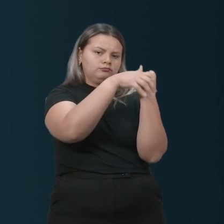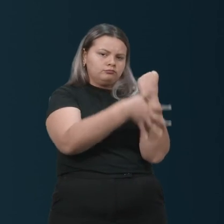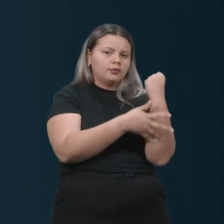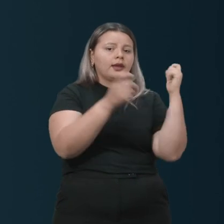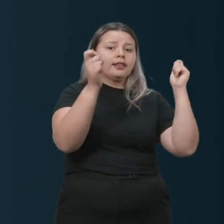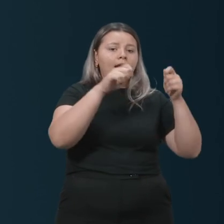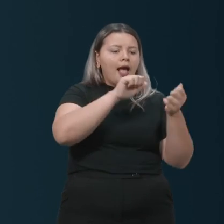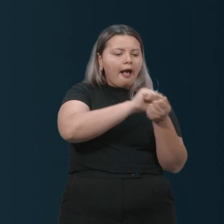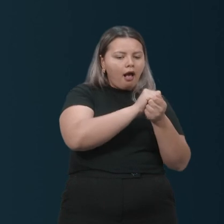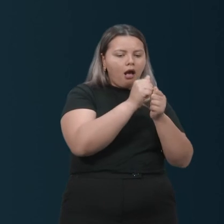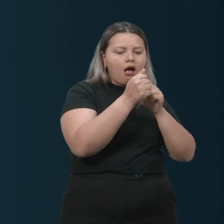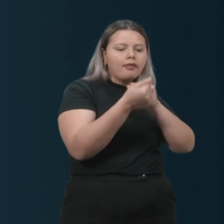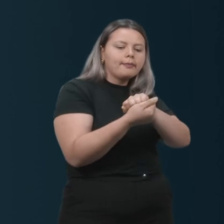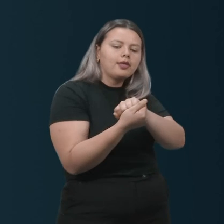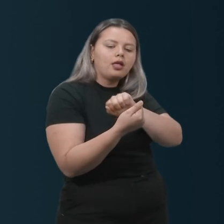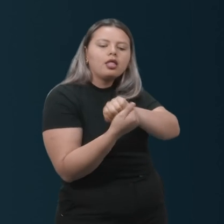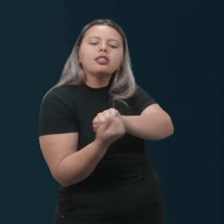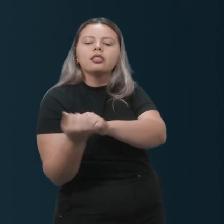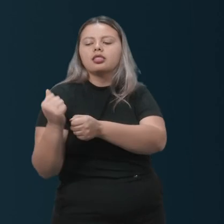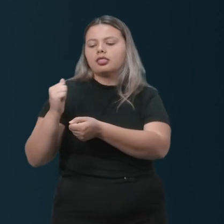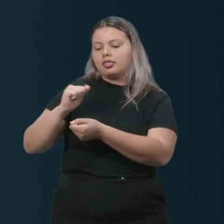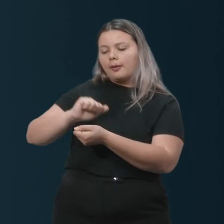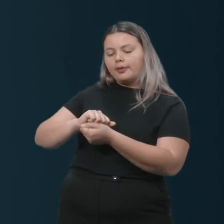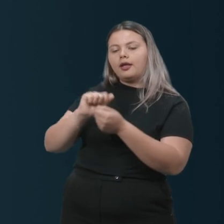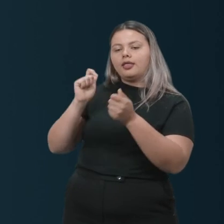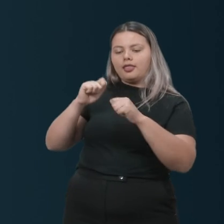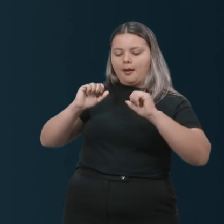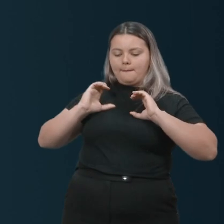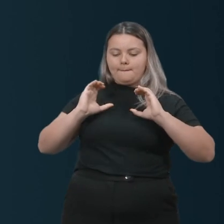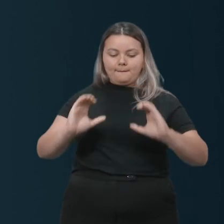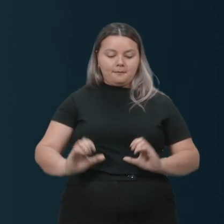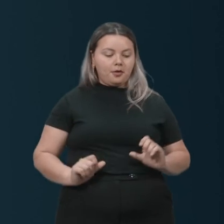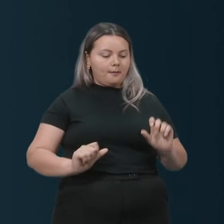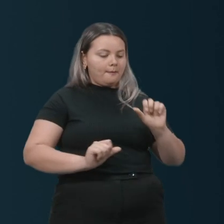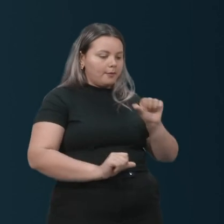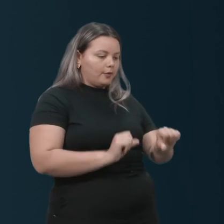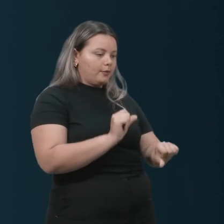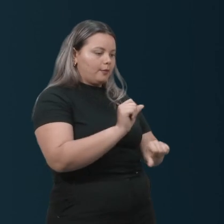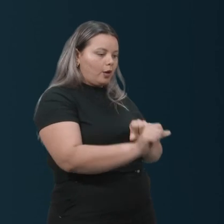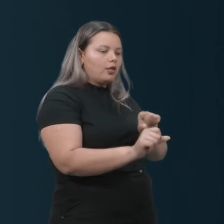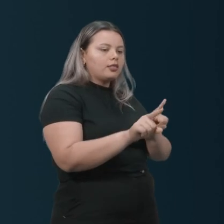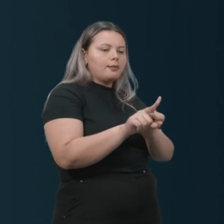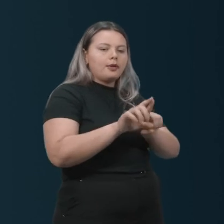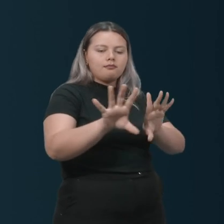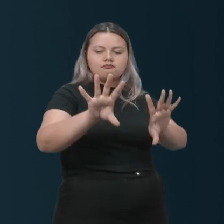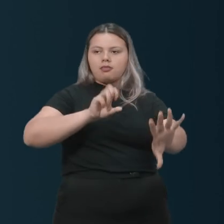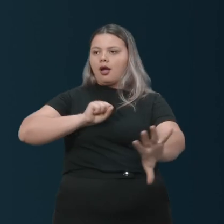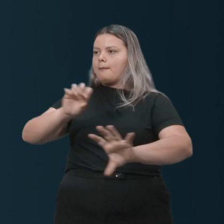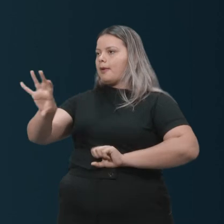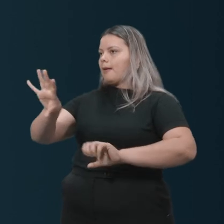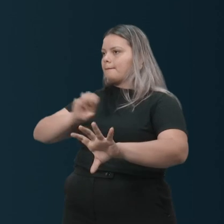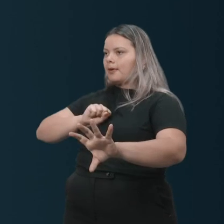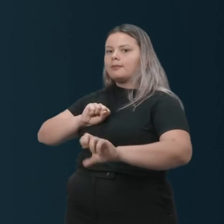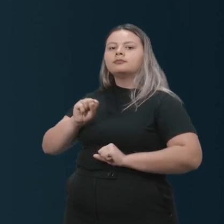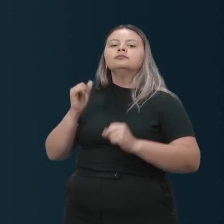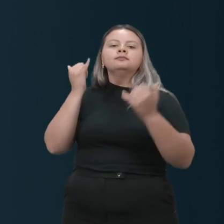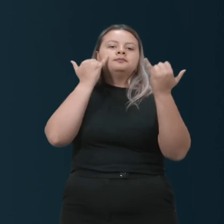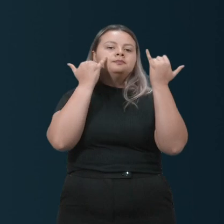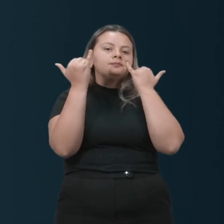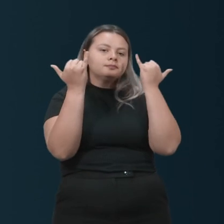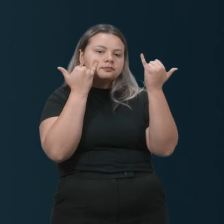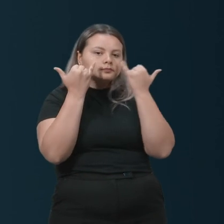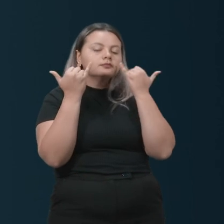dessa capacidade de adaptação que a gente consegue mudar comportamentos e adquirir